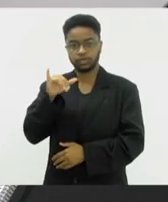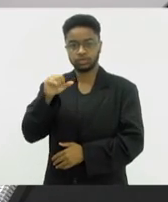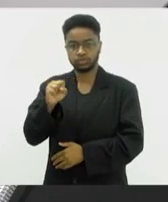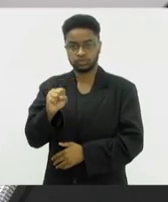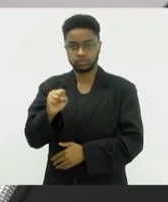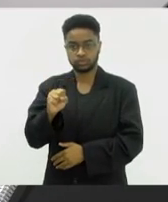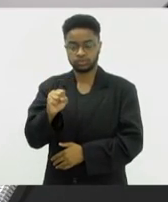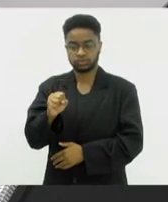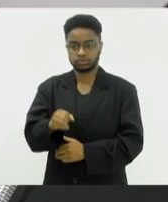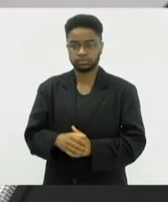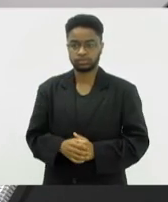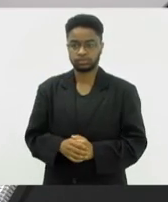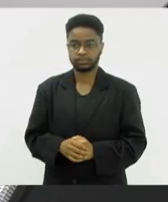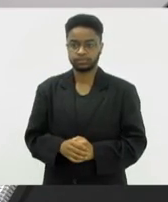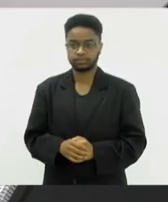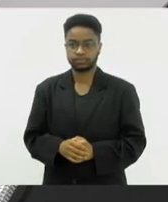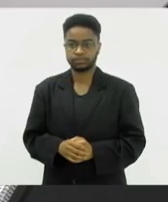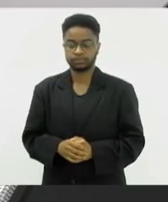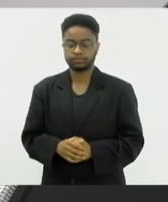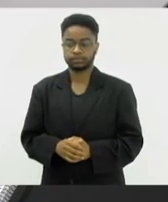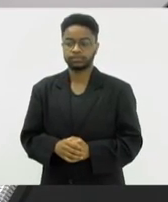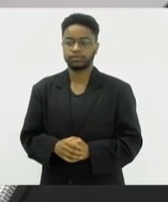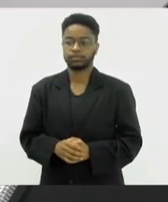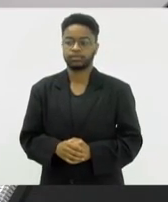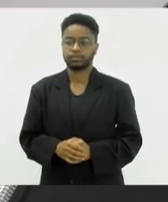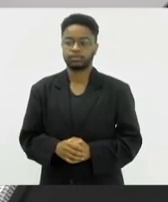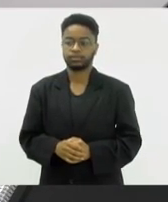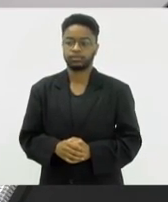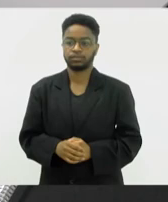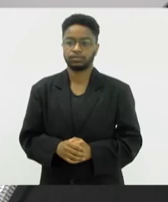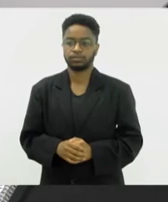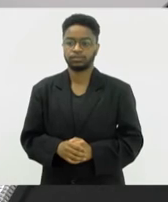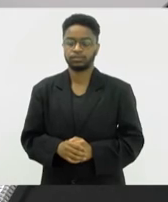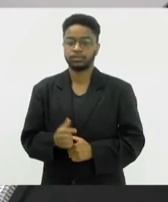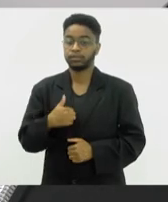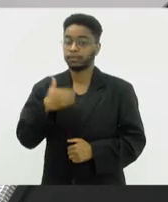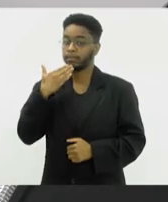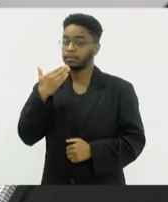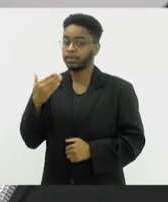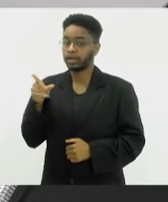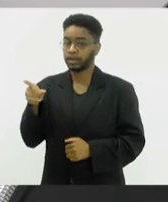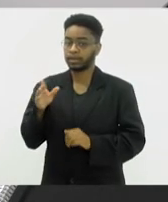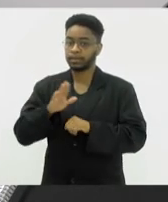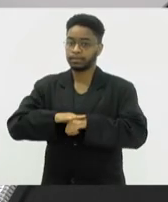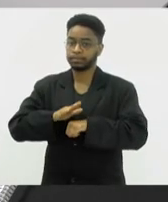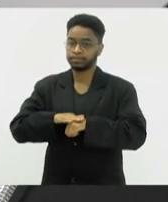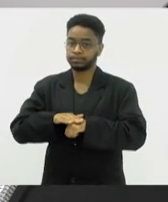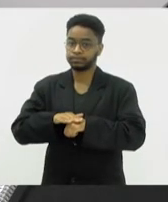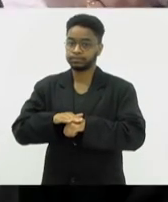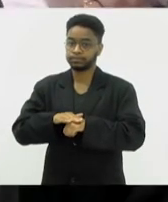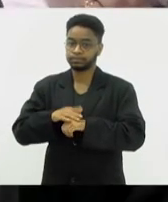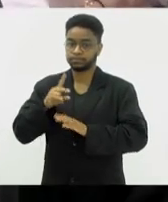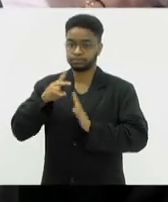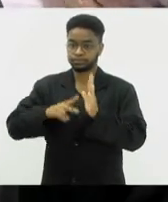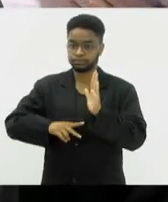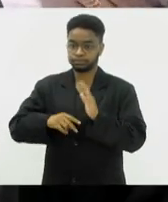Vinícius Cozzolino, que eu solicito que ele mesmo relate. Está